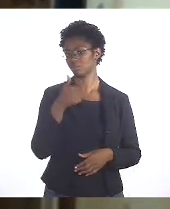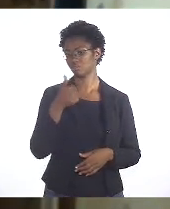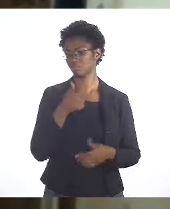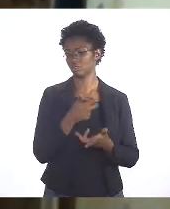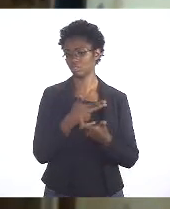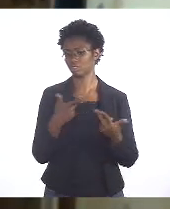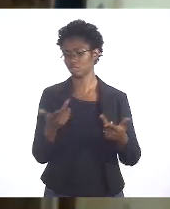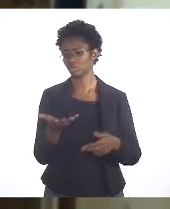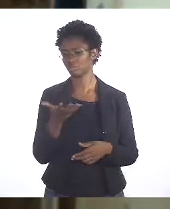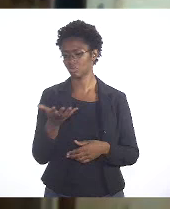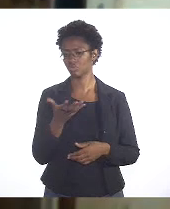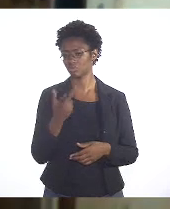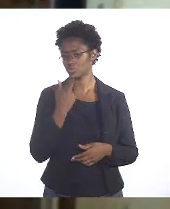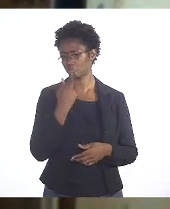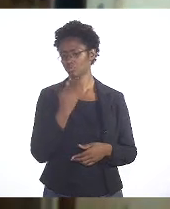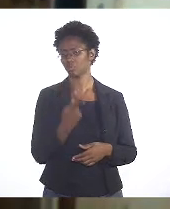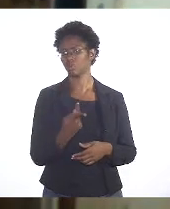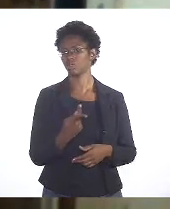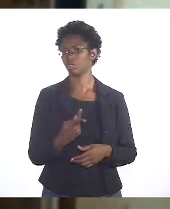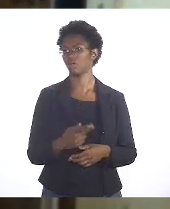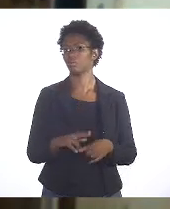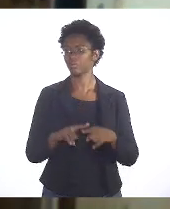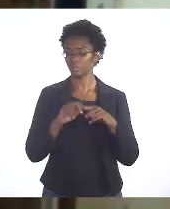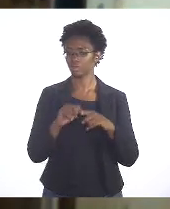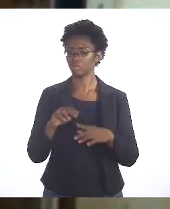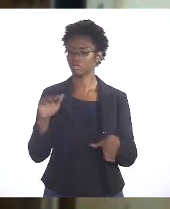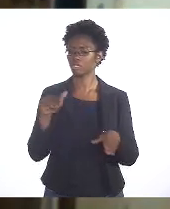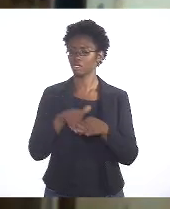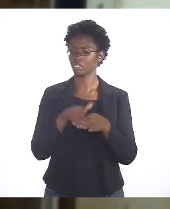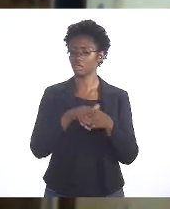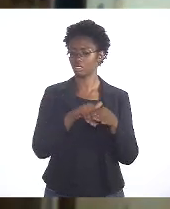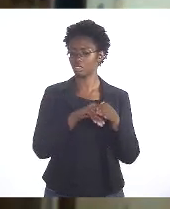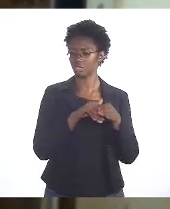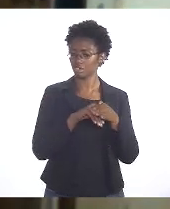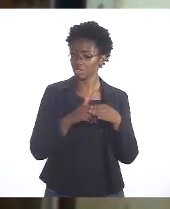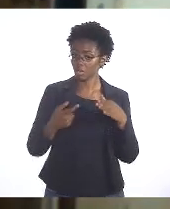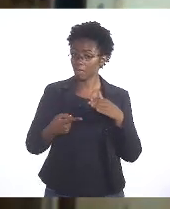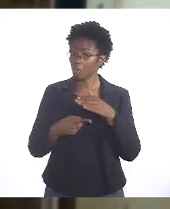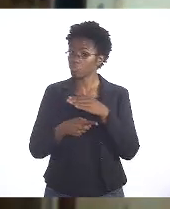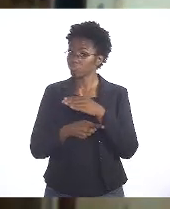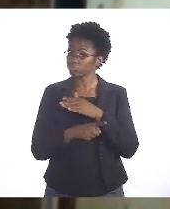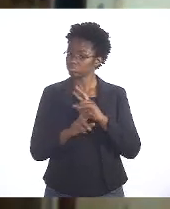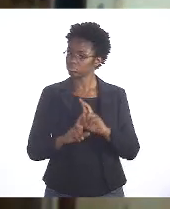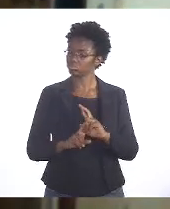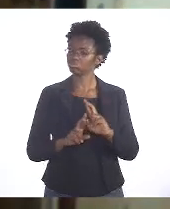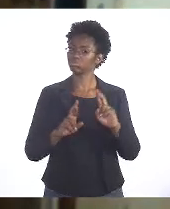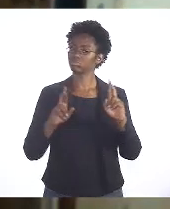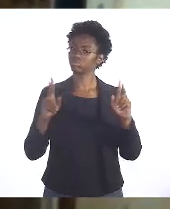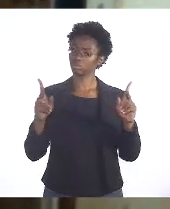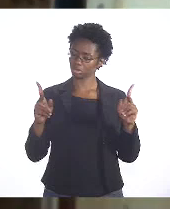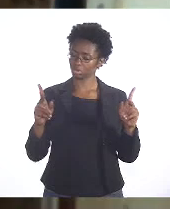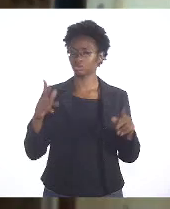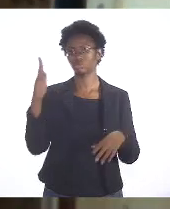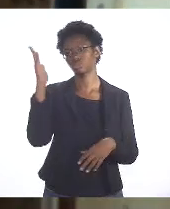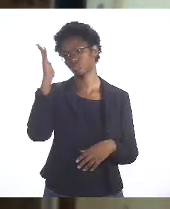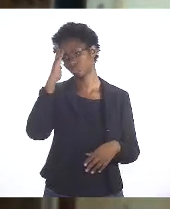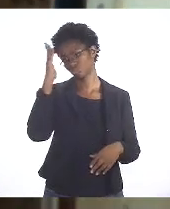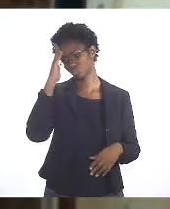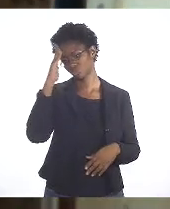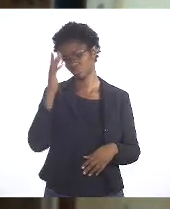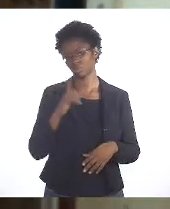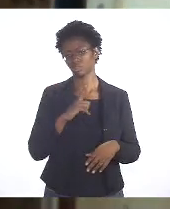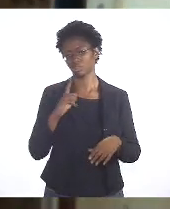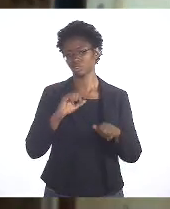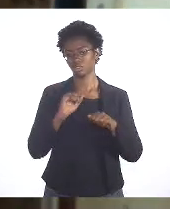que eu queria levantar, porque essa é uma eleição profundamente diferente, sob efeito da